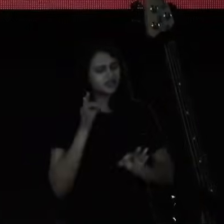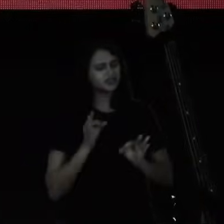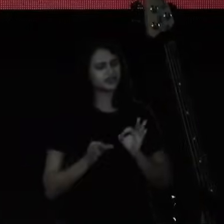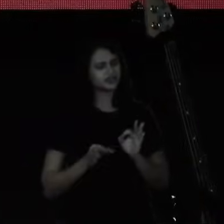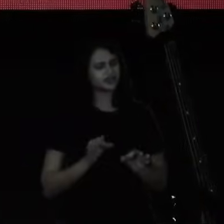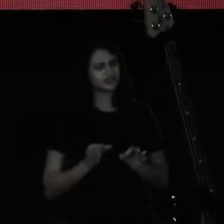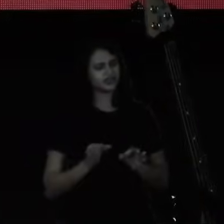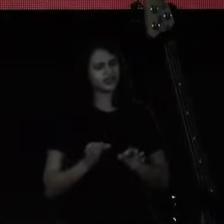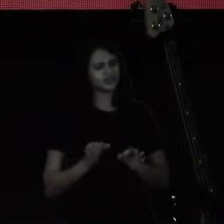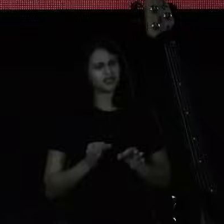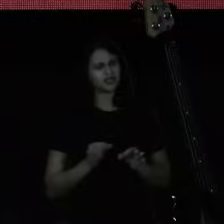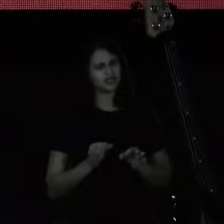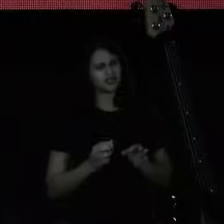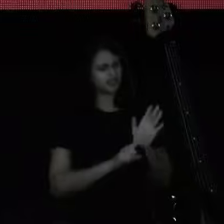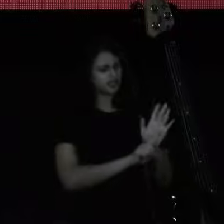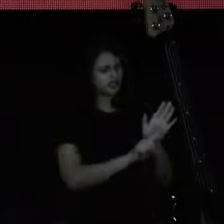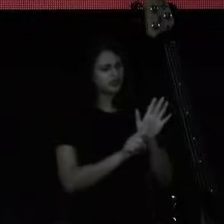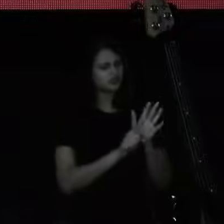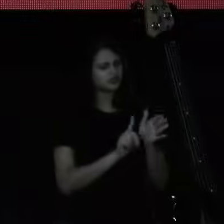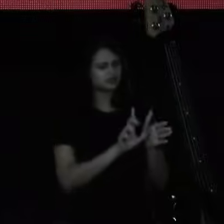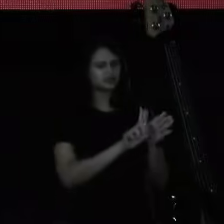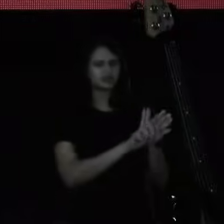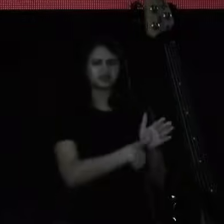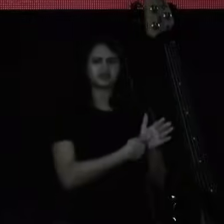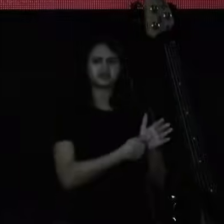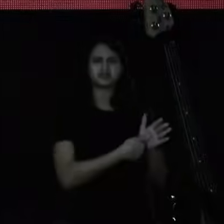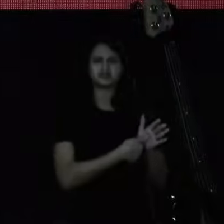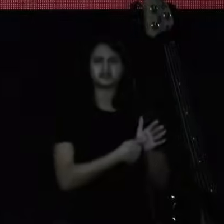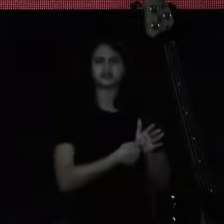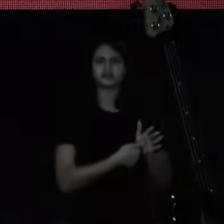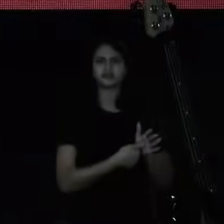condenado o assaltante a 7 anos de prisão.